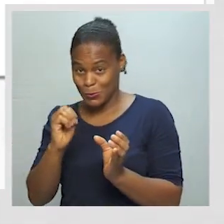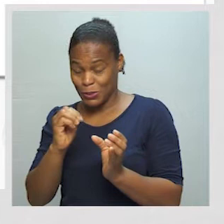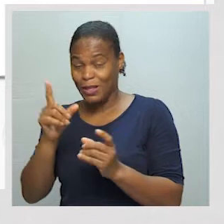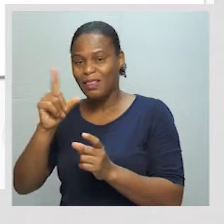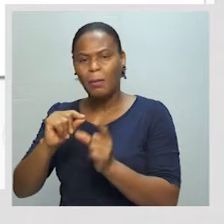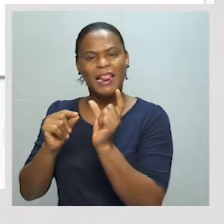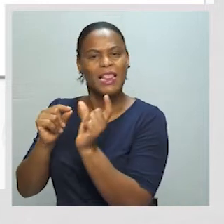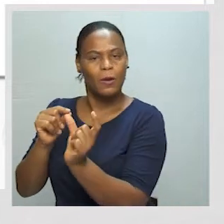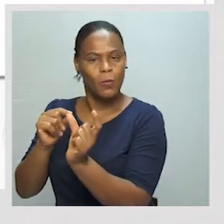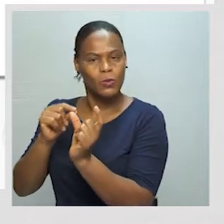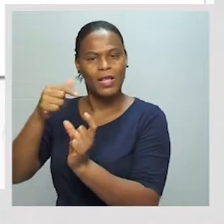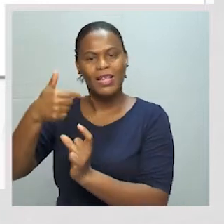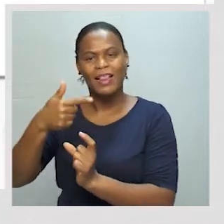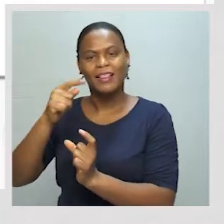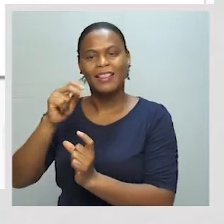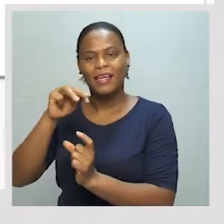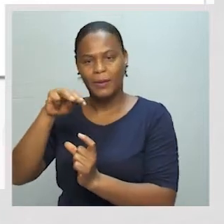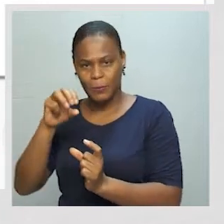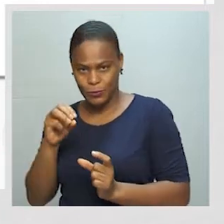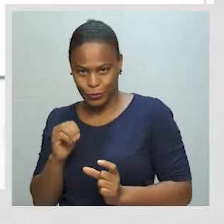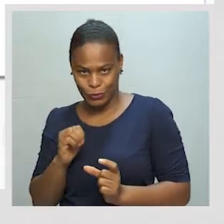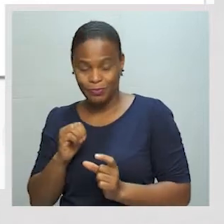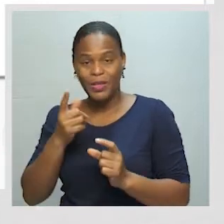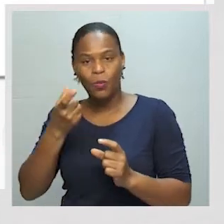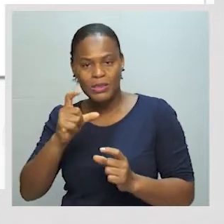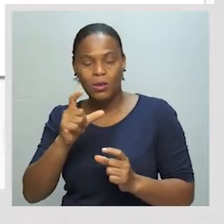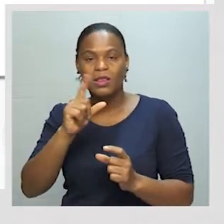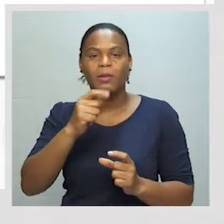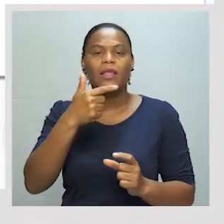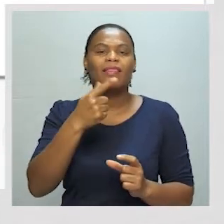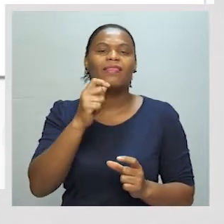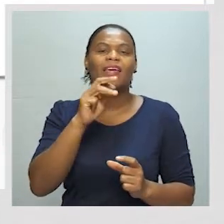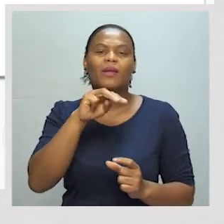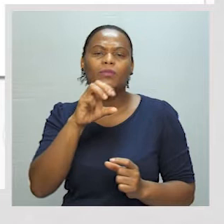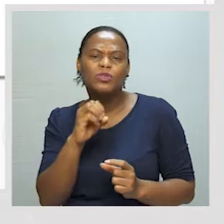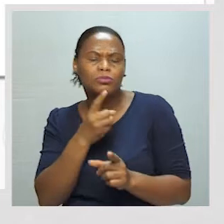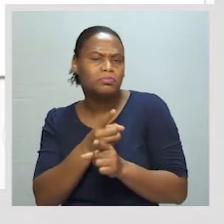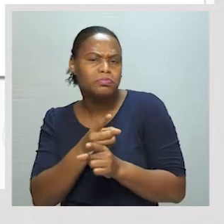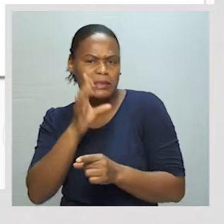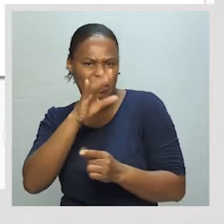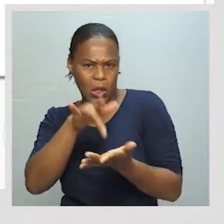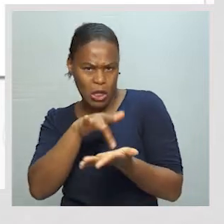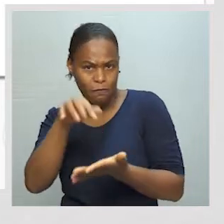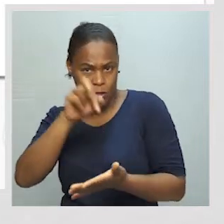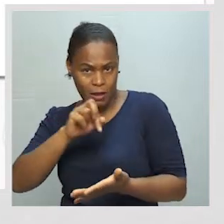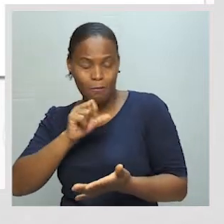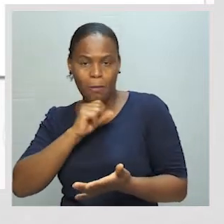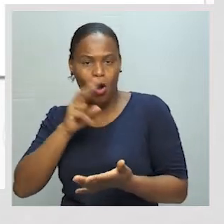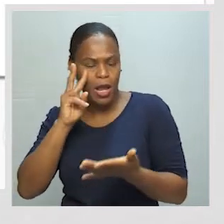termos semelhantes. Para quem tiver o manual do 8º ano, podem acompanhar a